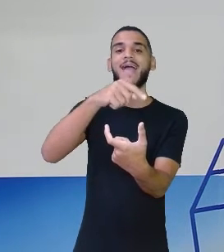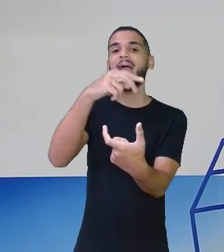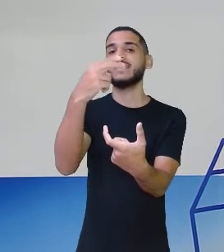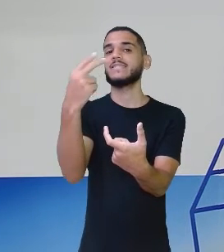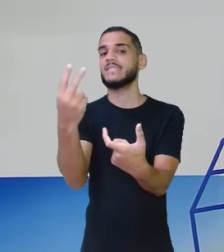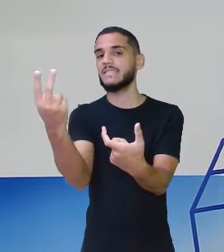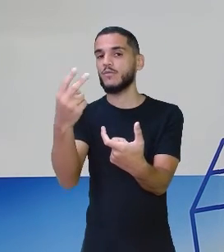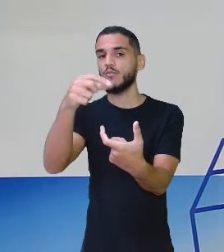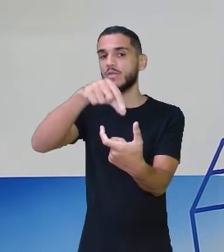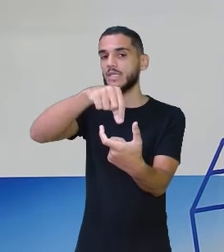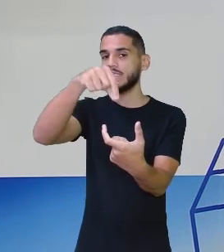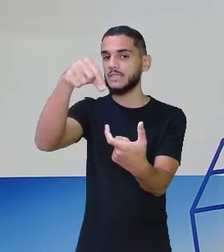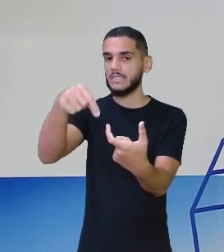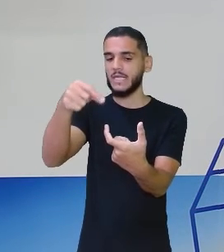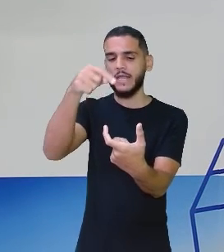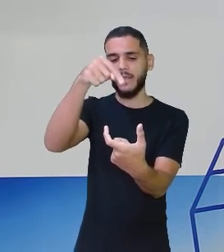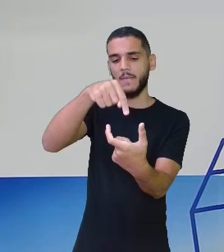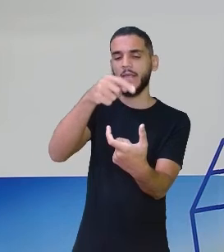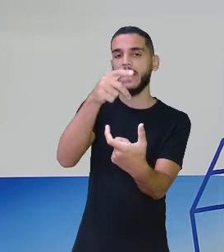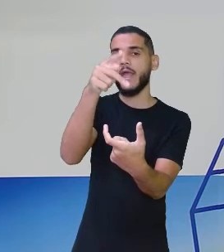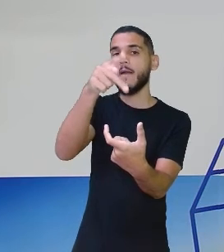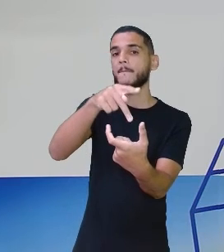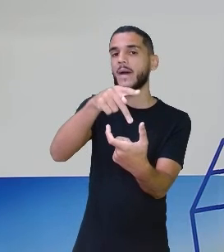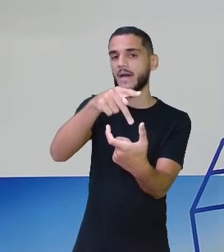segunda, é